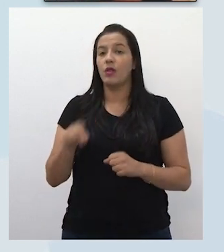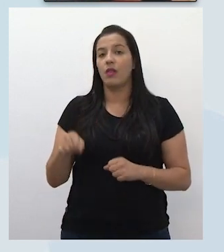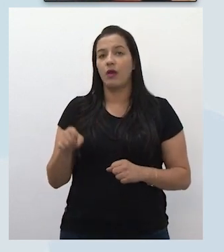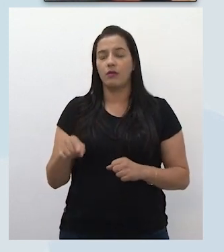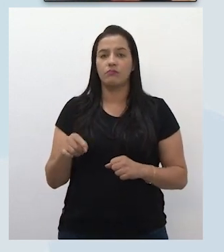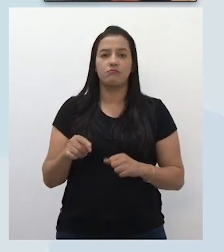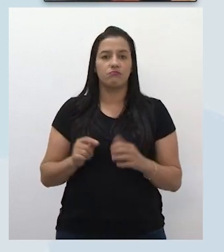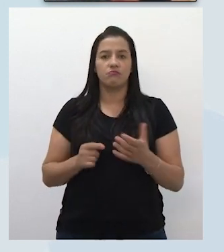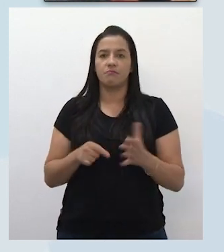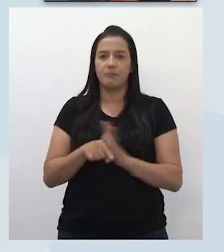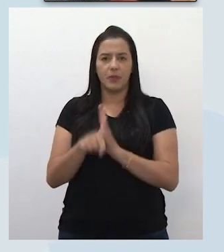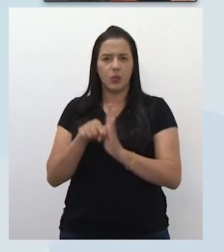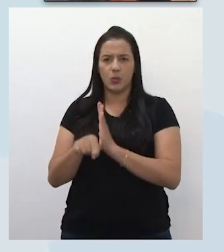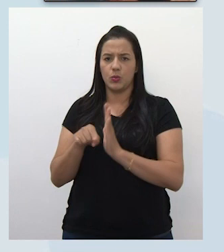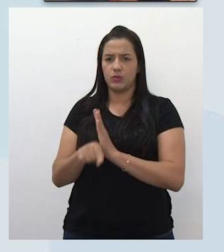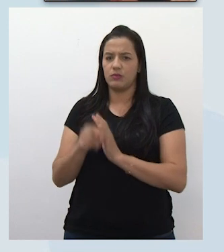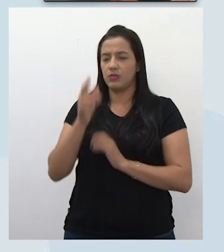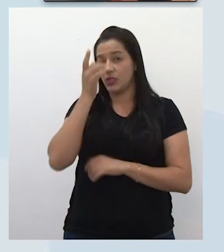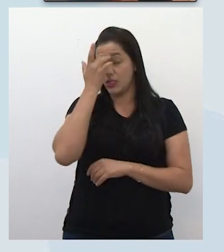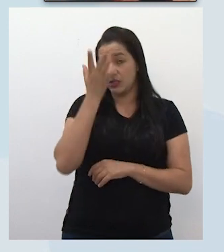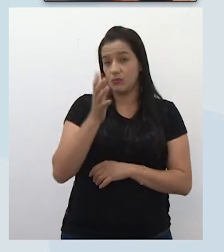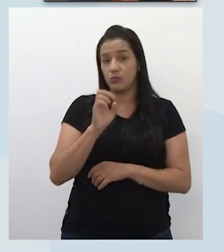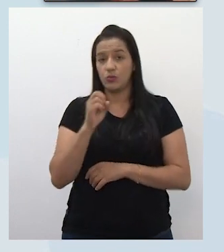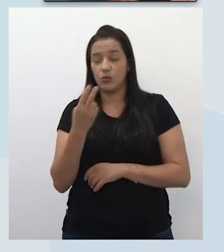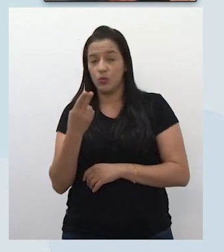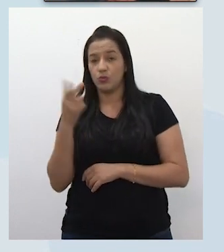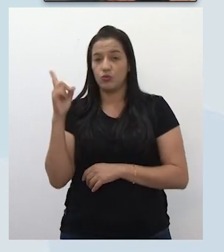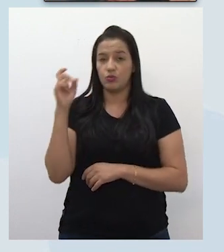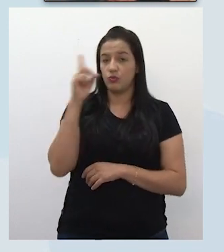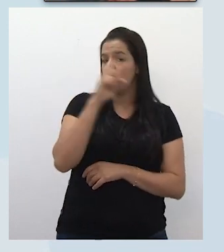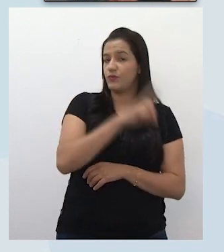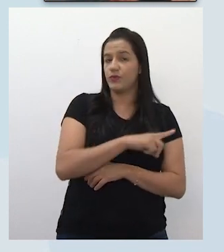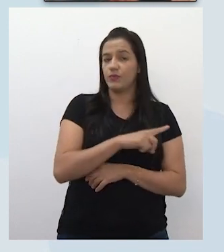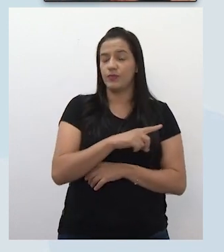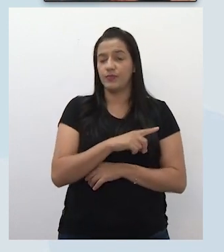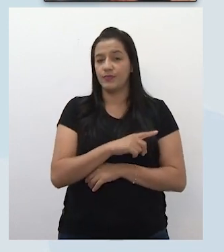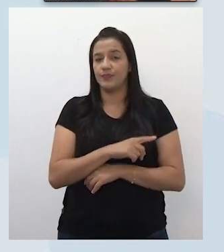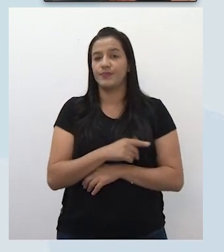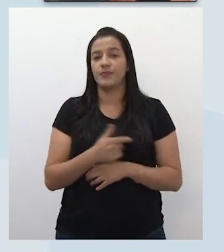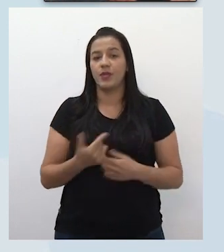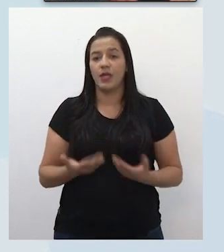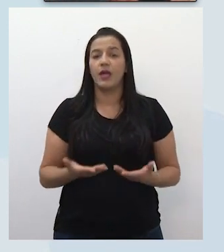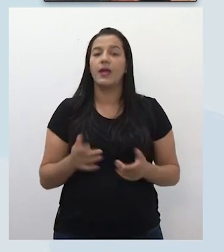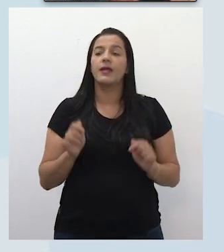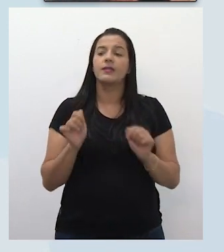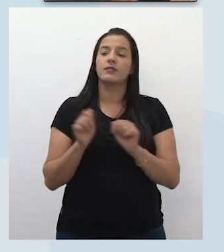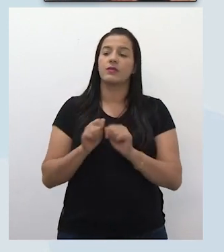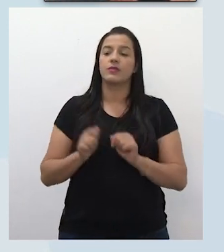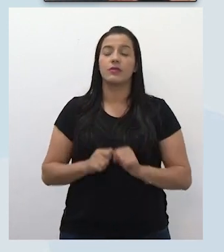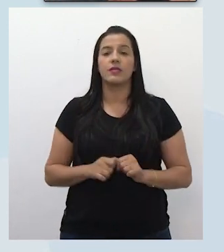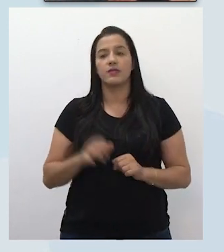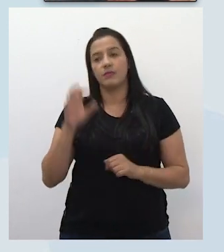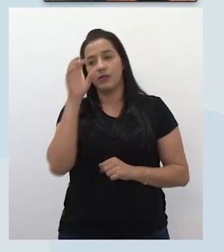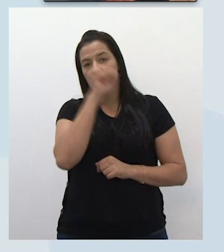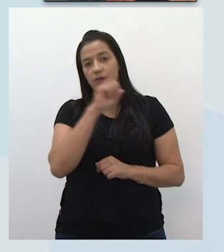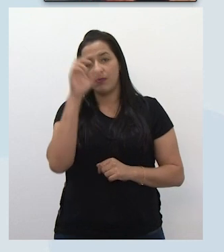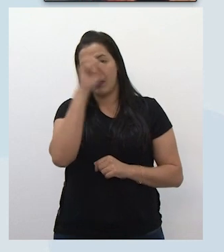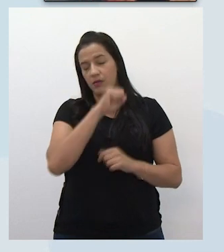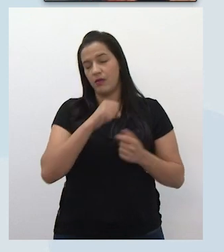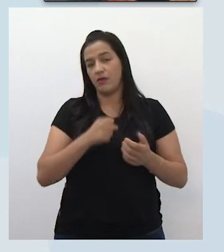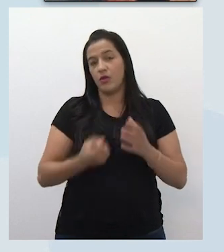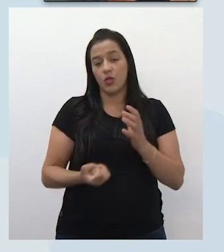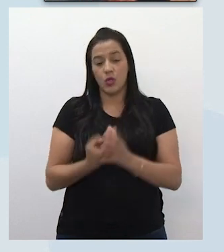simples, tão fácil quanto o primeiro, ou um mais complicado, mas que faria com que eles aprendessem muitas